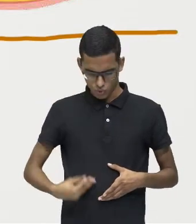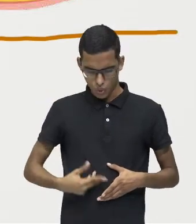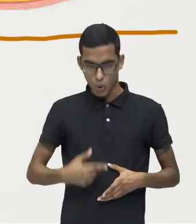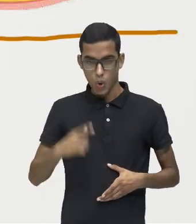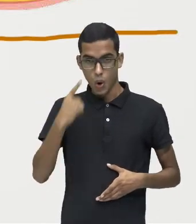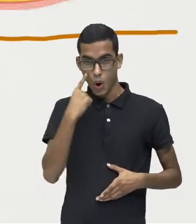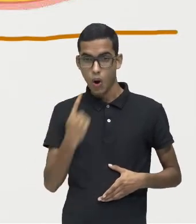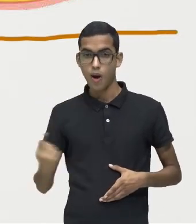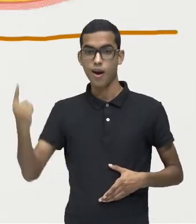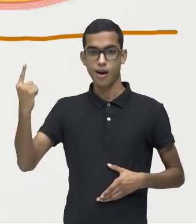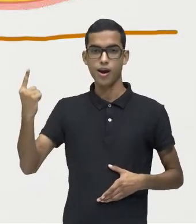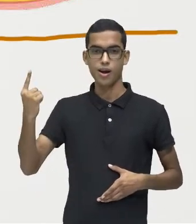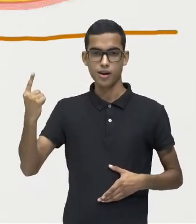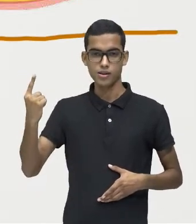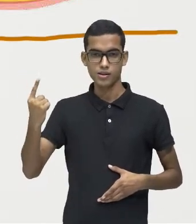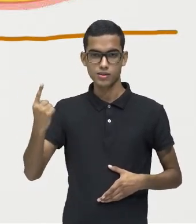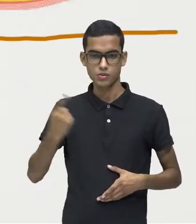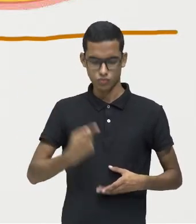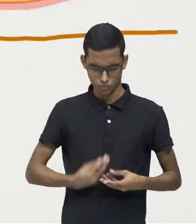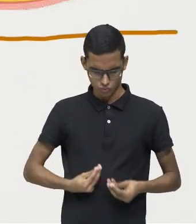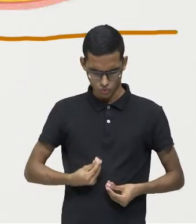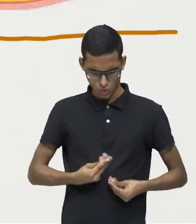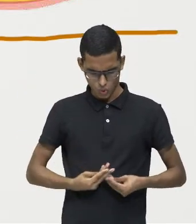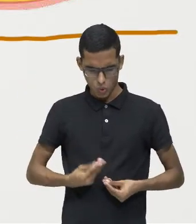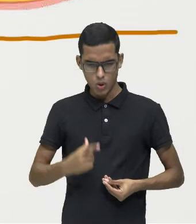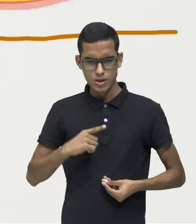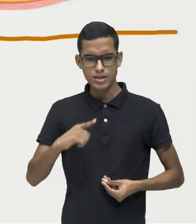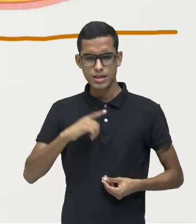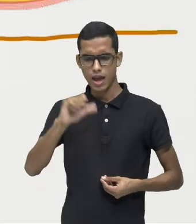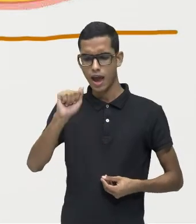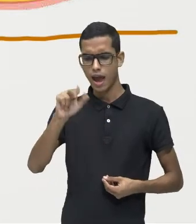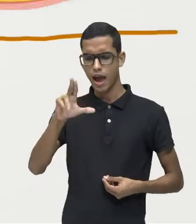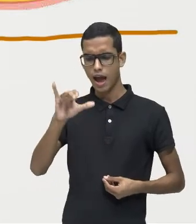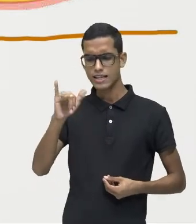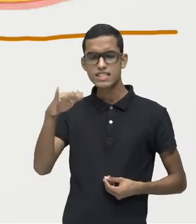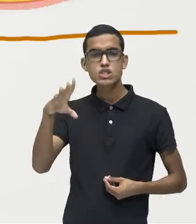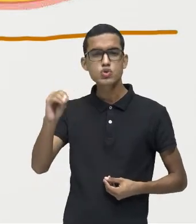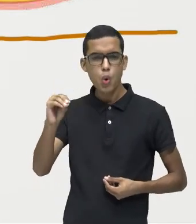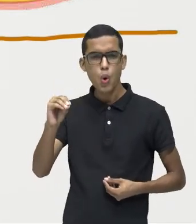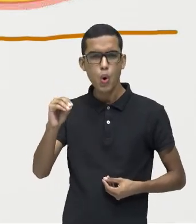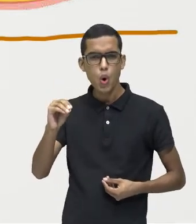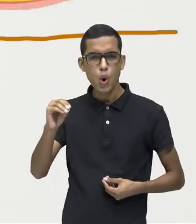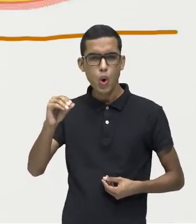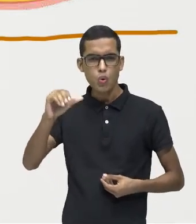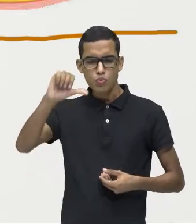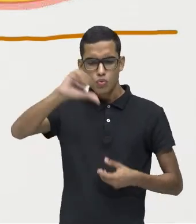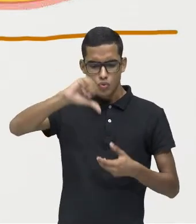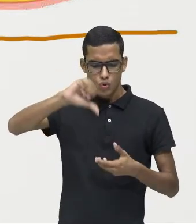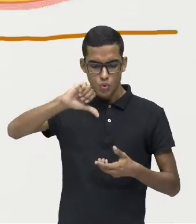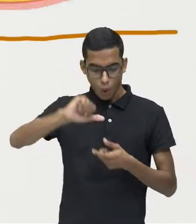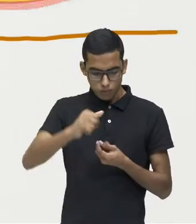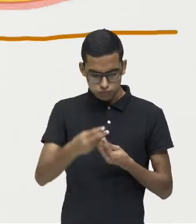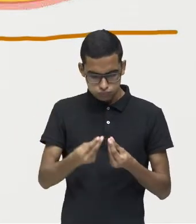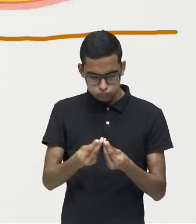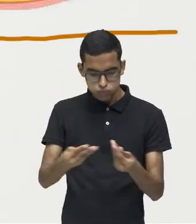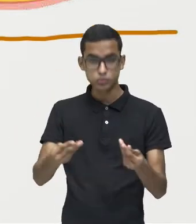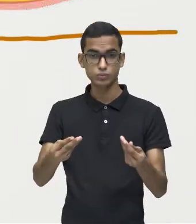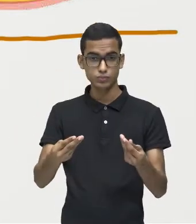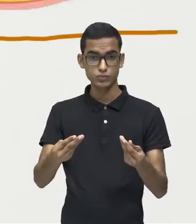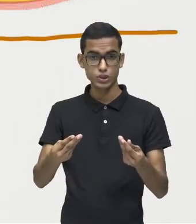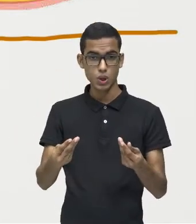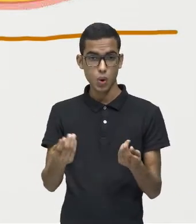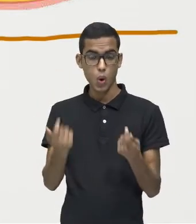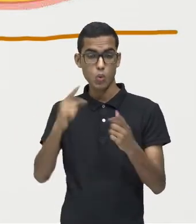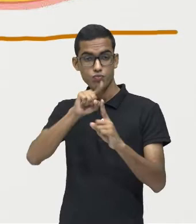estômago. E qual é a função? Né? Justamente desdobrar, ou seja, quebrar as partículas de